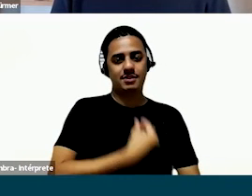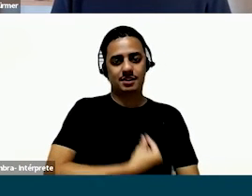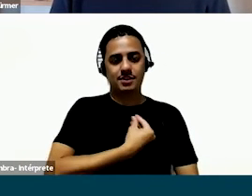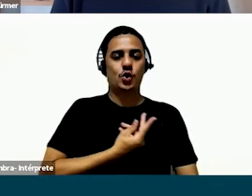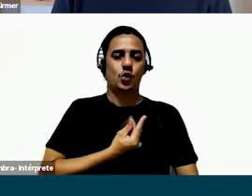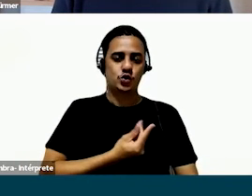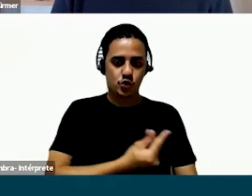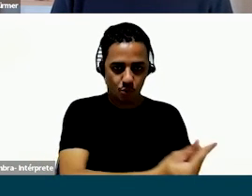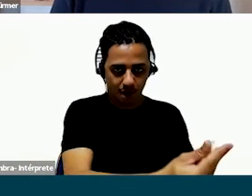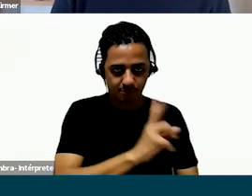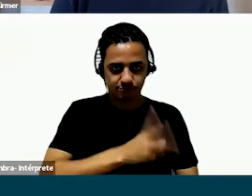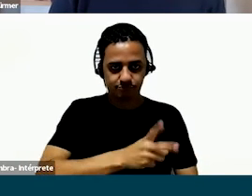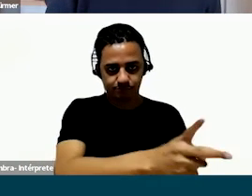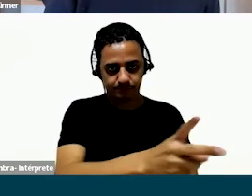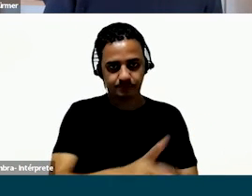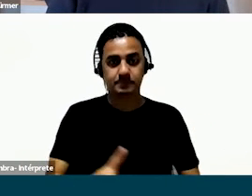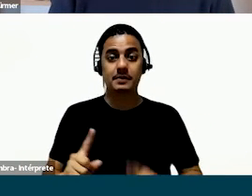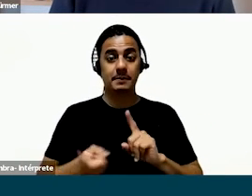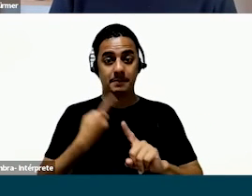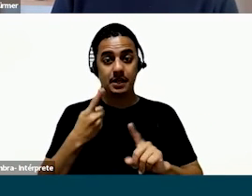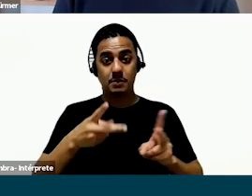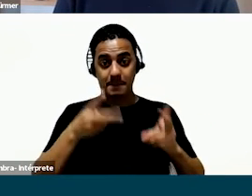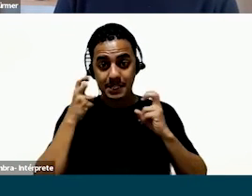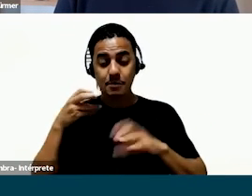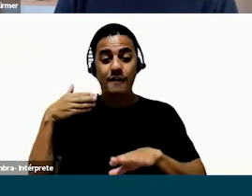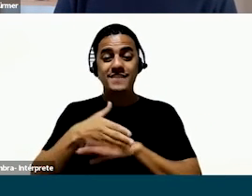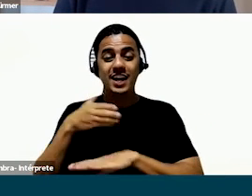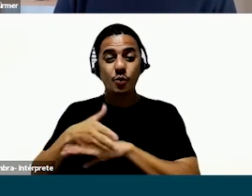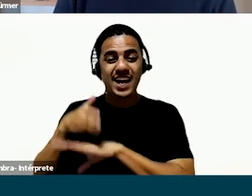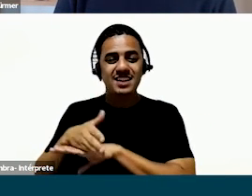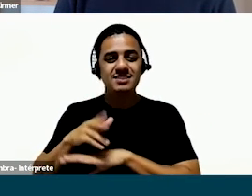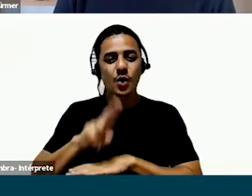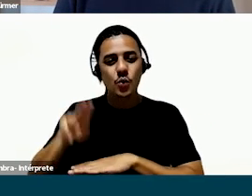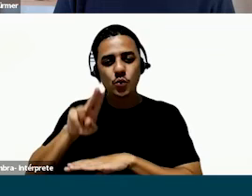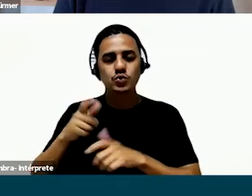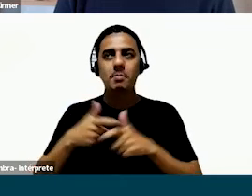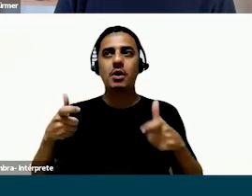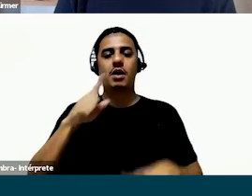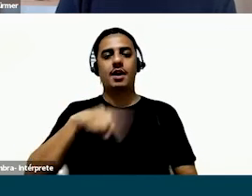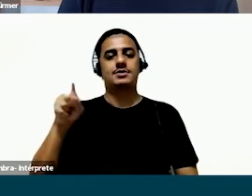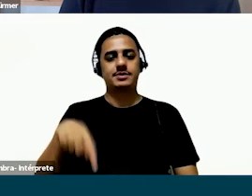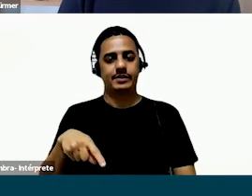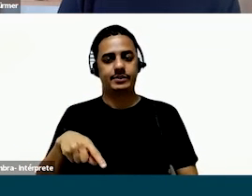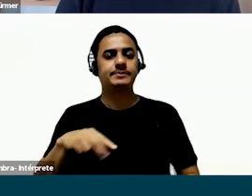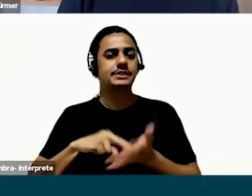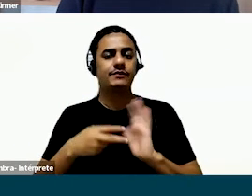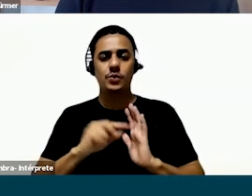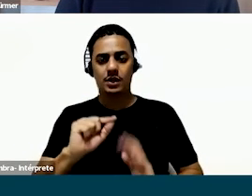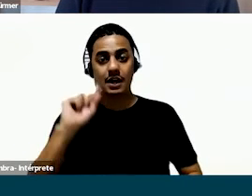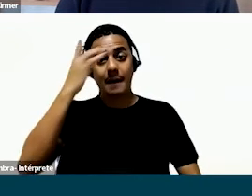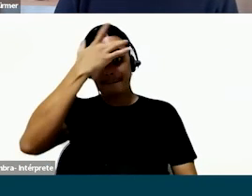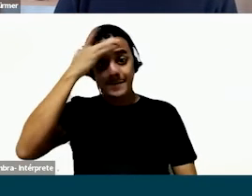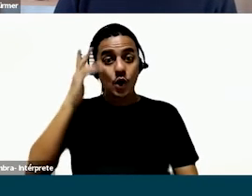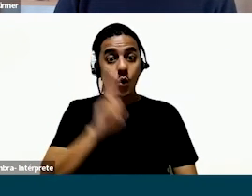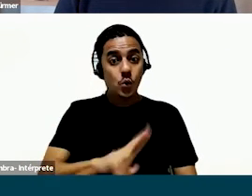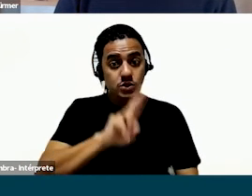base de assinantes. Primeiro, a gente percebeu que a frequência de uso era o principal proxy de cancelamentos. Ou seja,